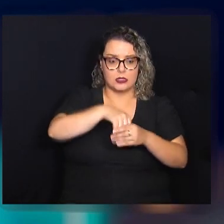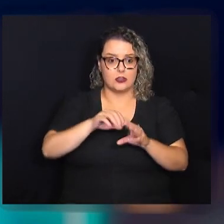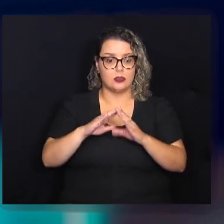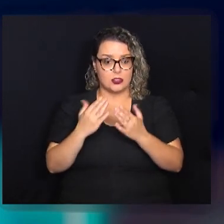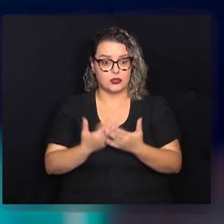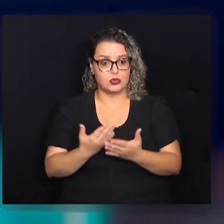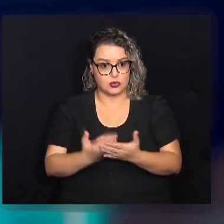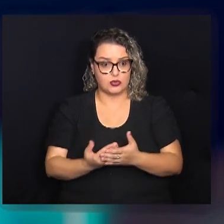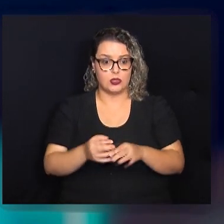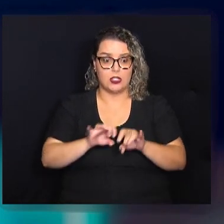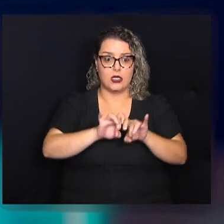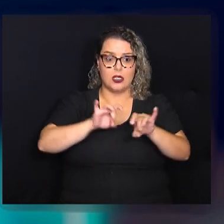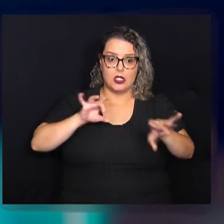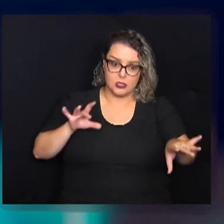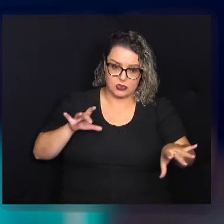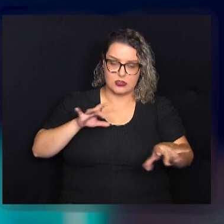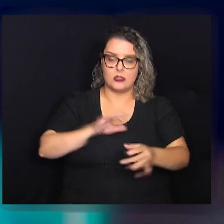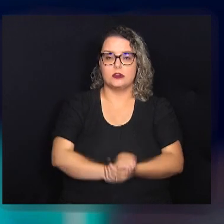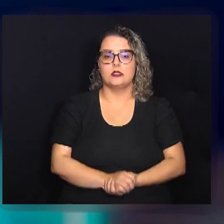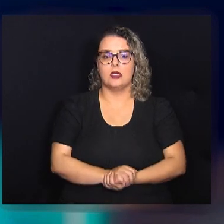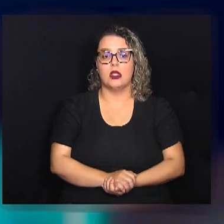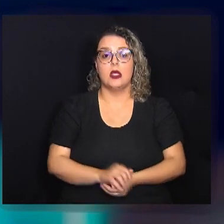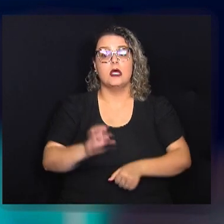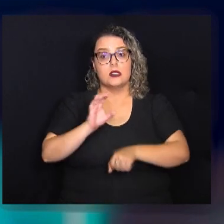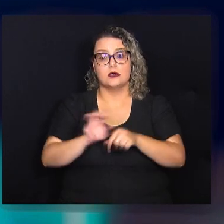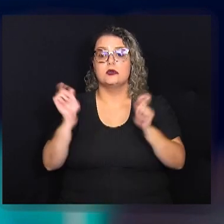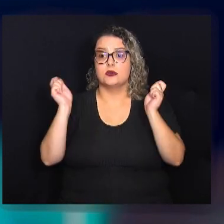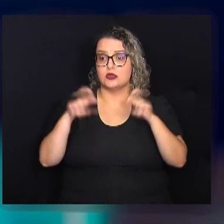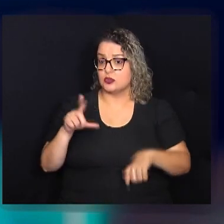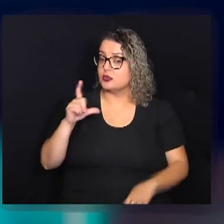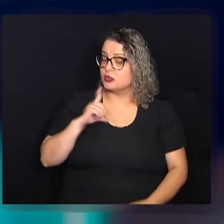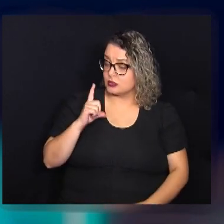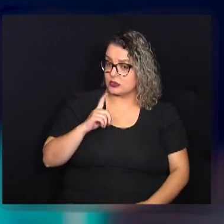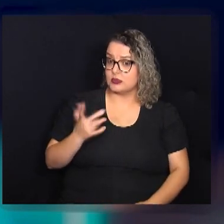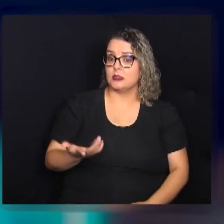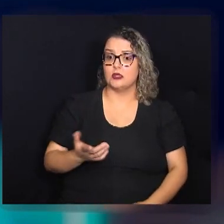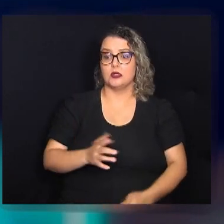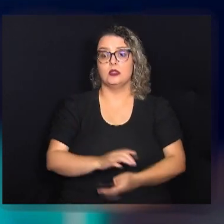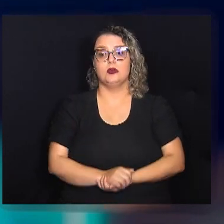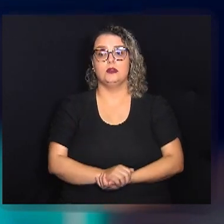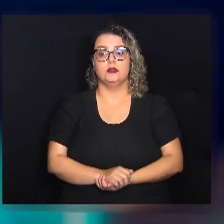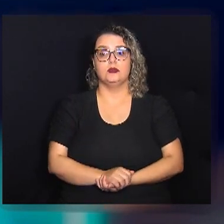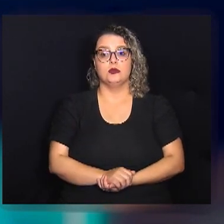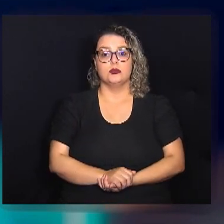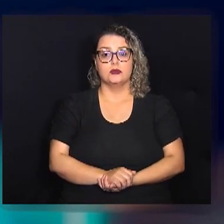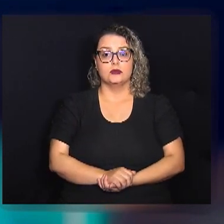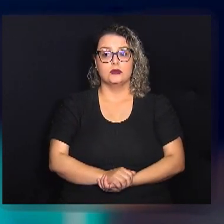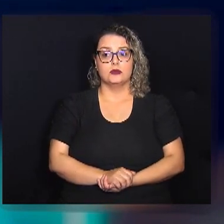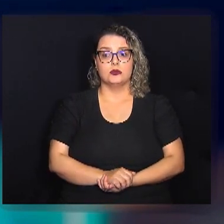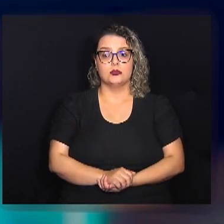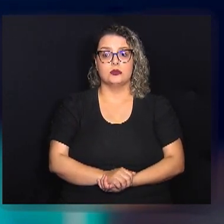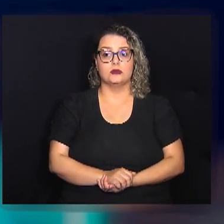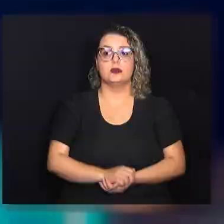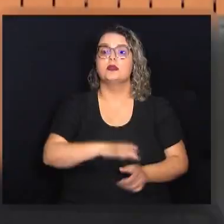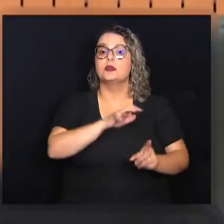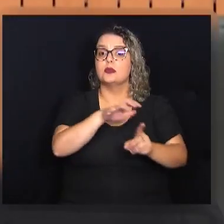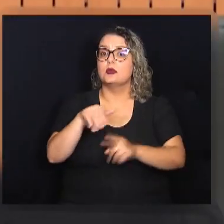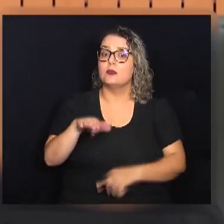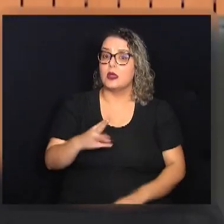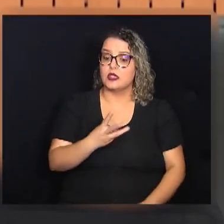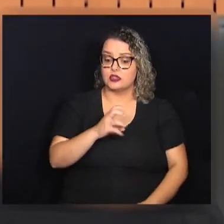com a iniciativa. Segundo Sérgio, o projeto começou em 2016 com o nome Drone para Todos,